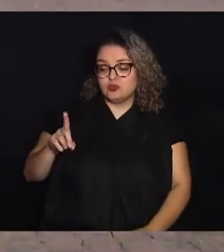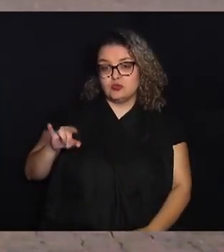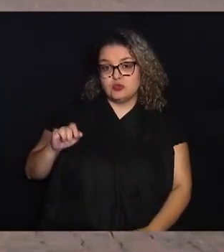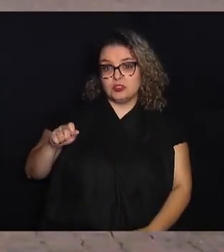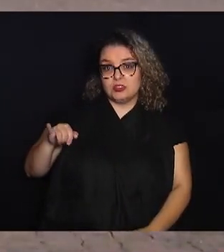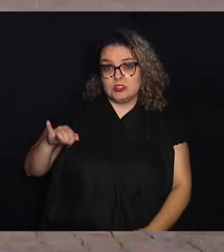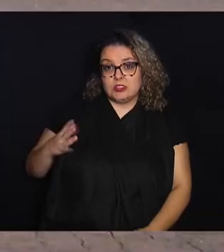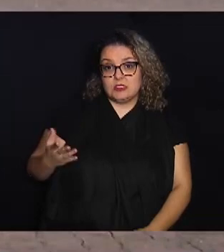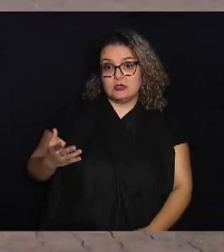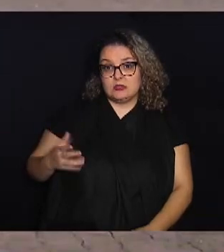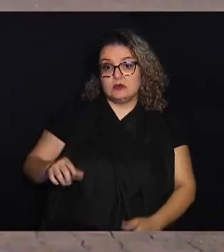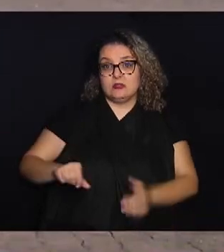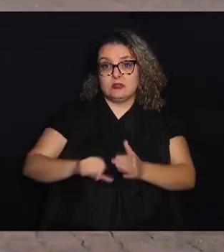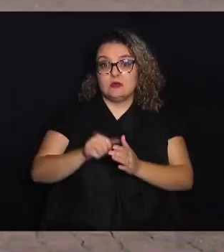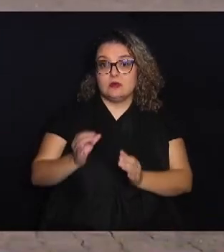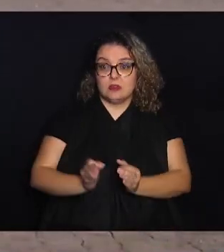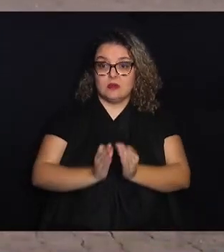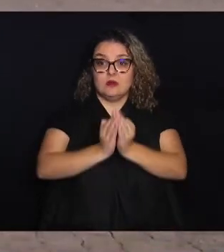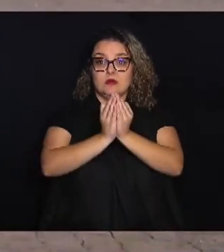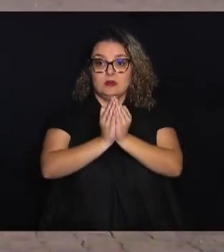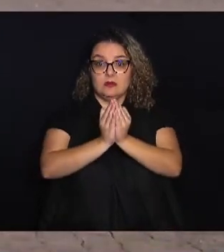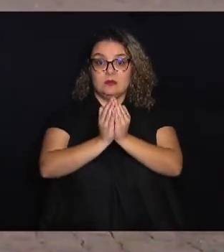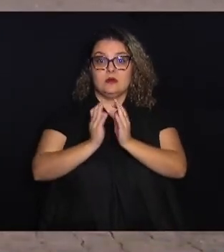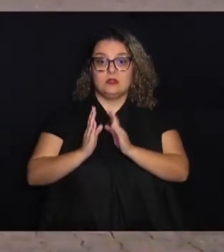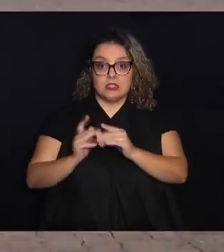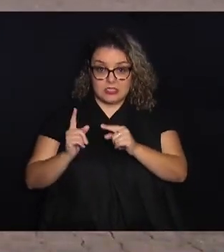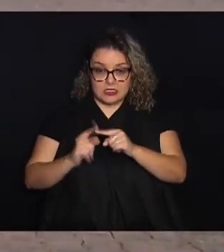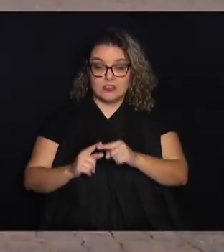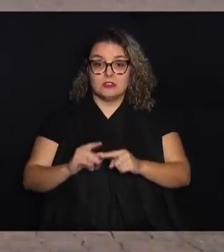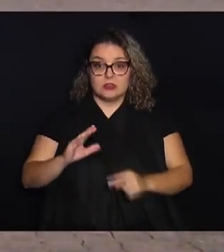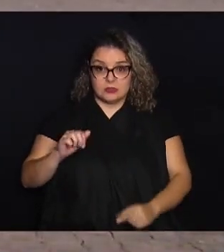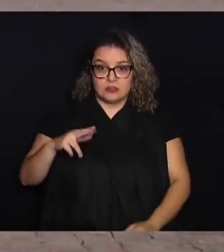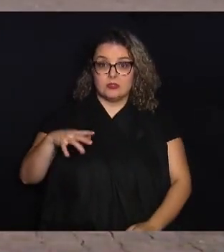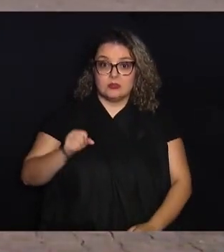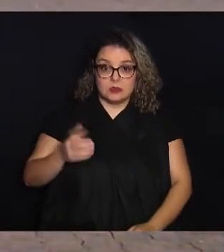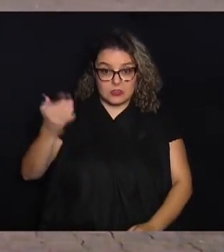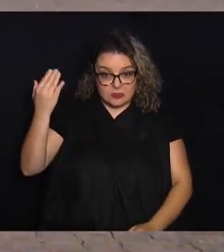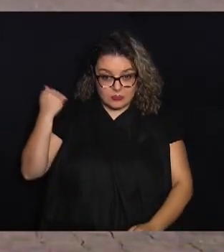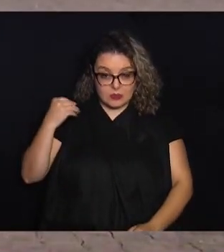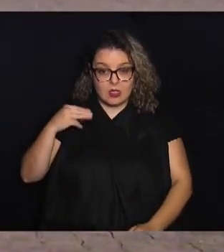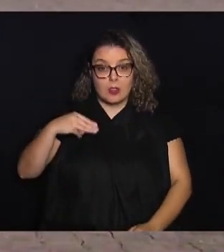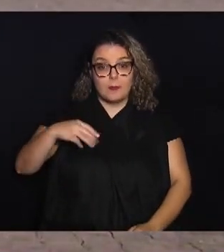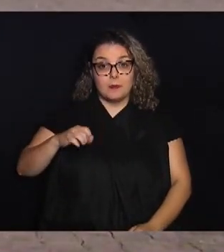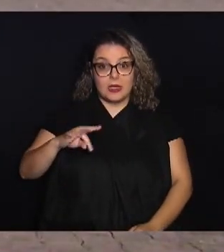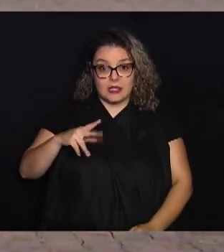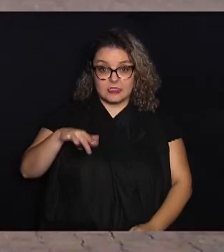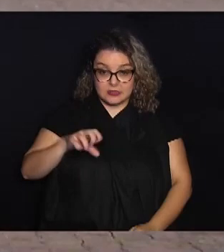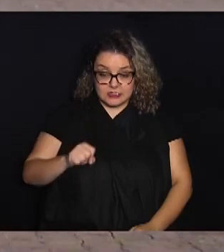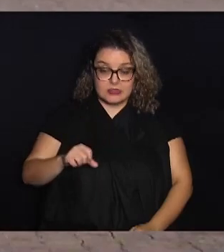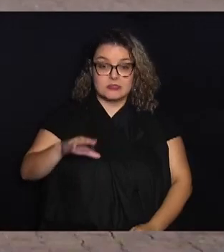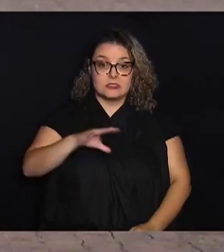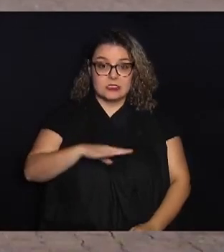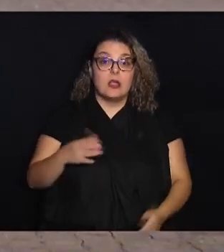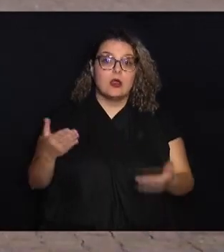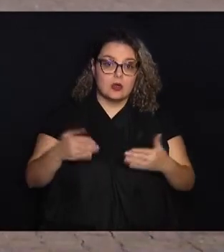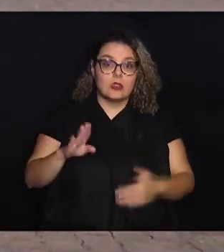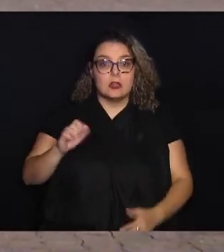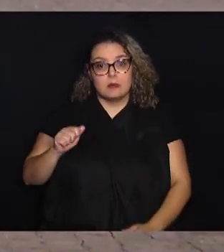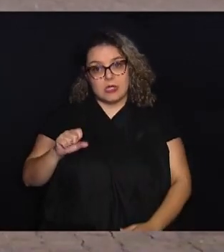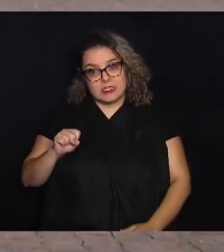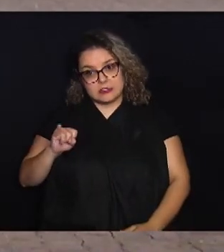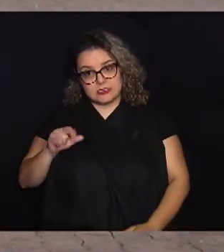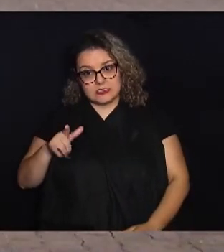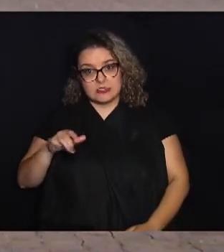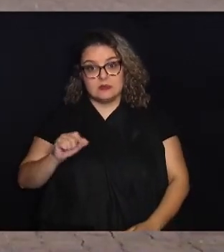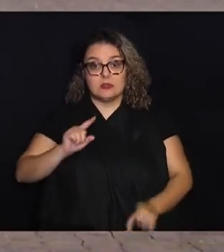coincidiu com a primeira missa da Igreja do Carmo, que era a matriz da cidade, né? Agora é a Basílica, mas ela já foi em